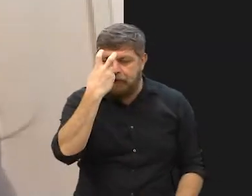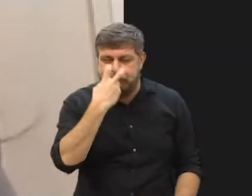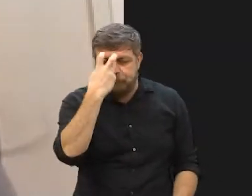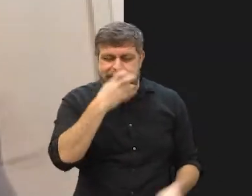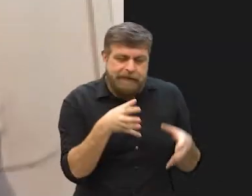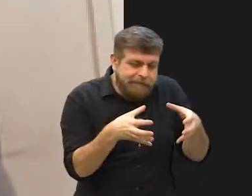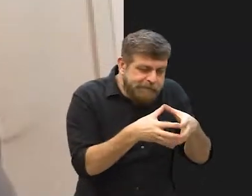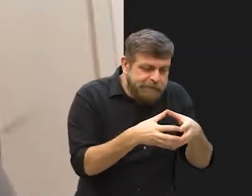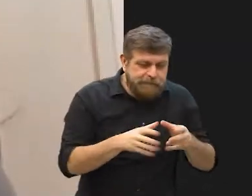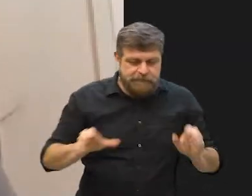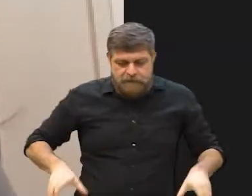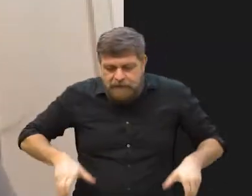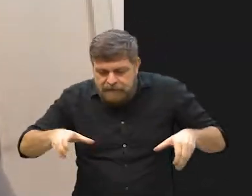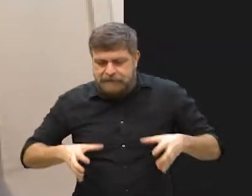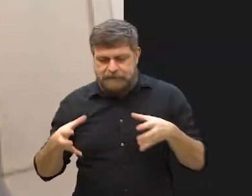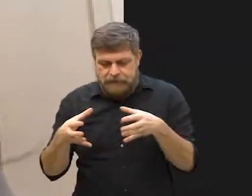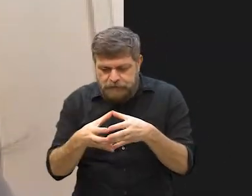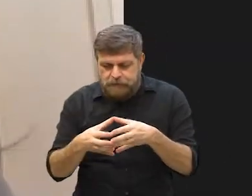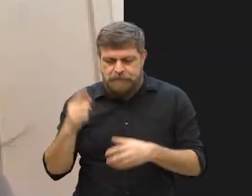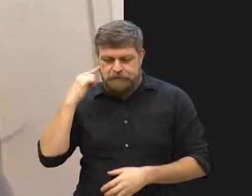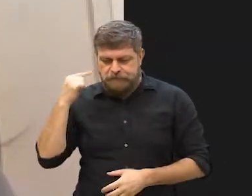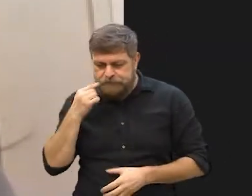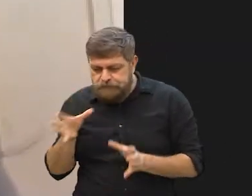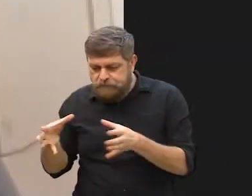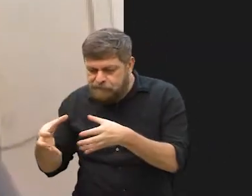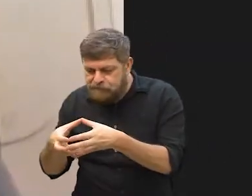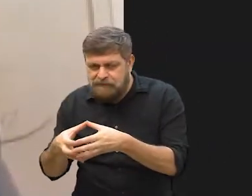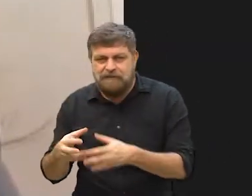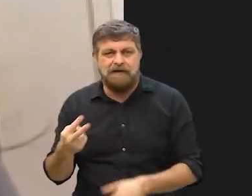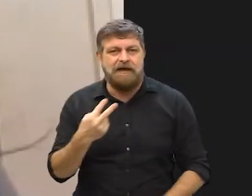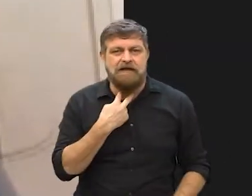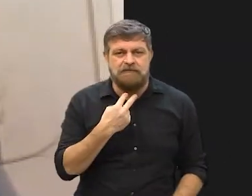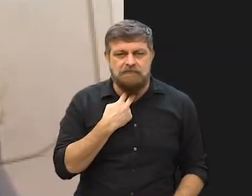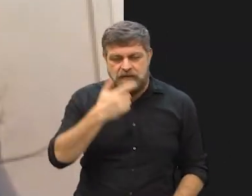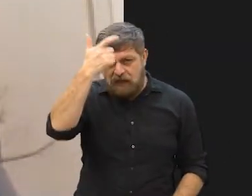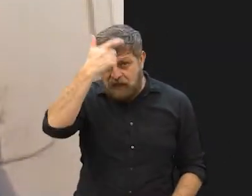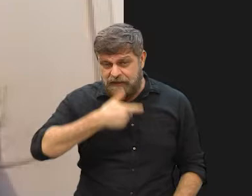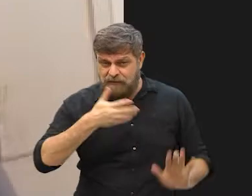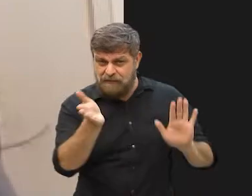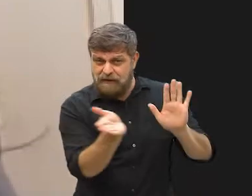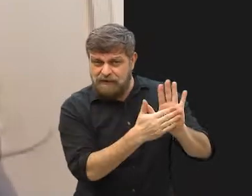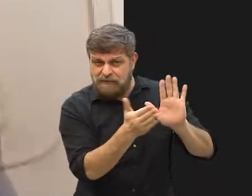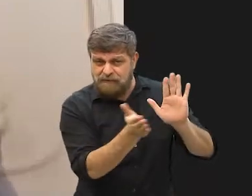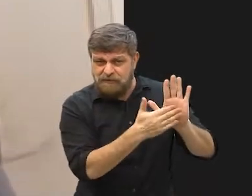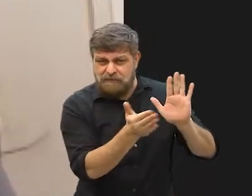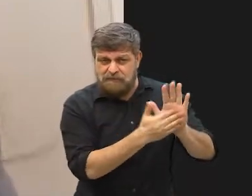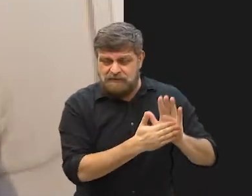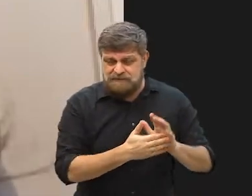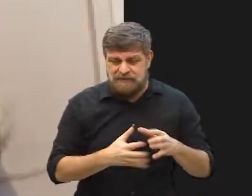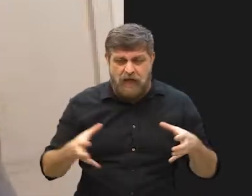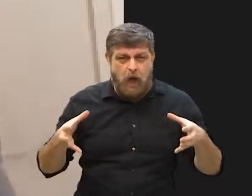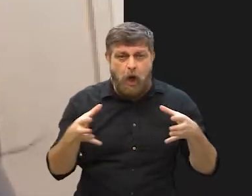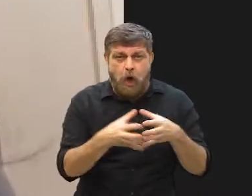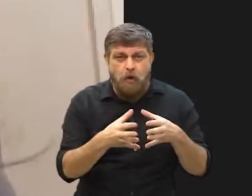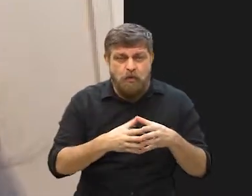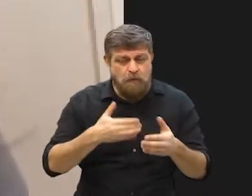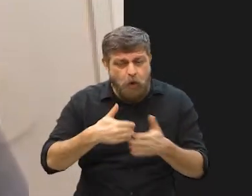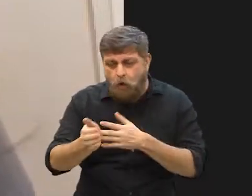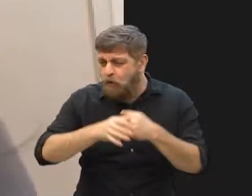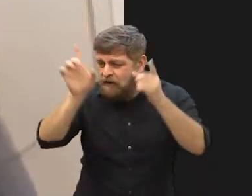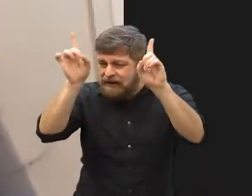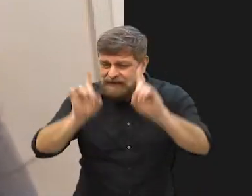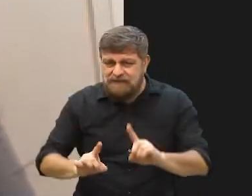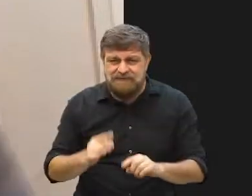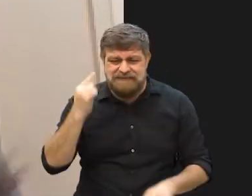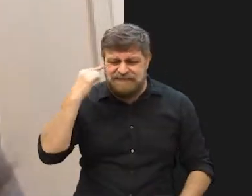do cego, o cadeirante do cadeirante, o surdo do surdo, eu cheguei com uma proposta que é para falar do surdo, do cadeirante, do